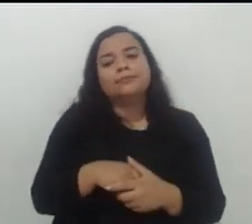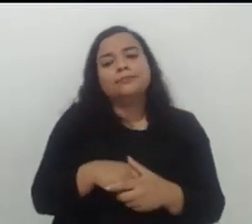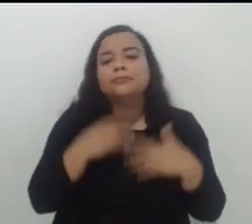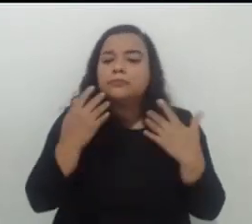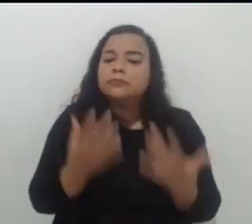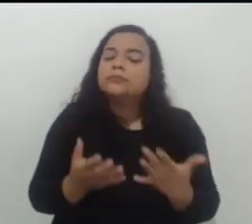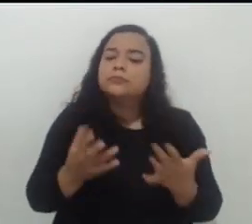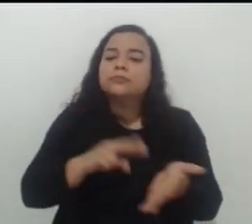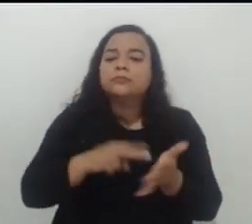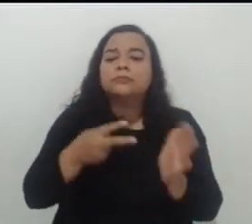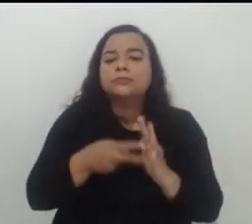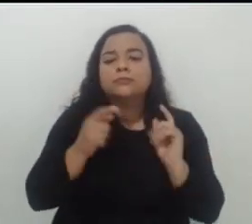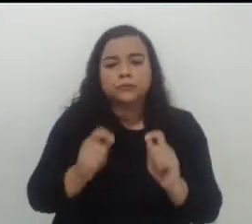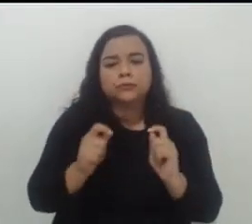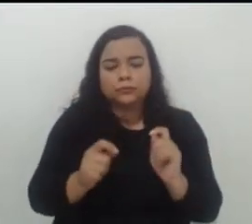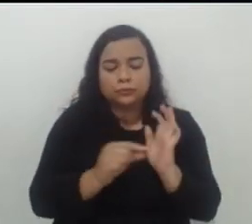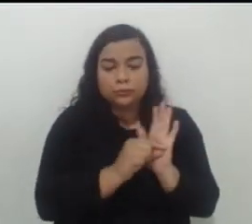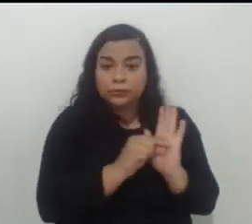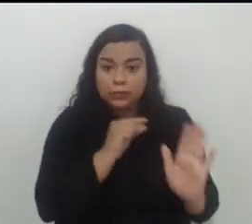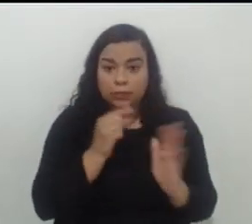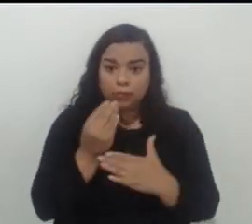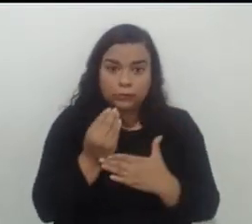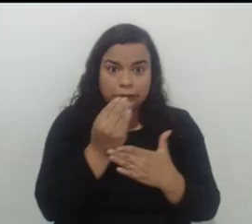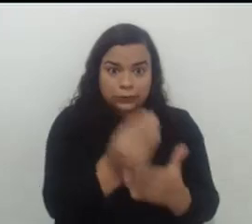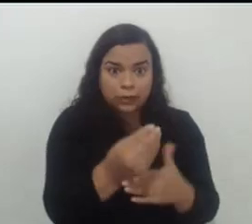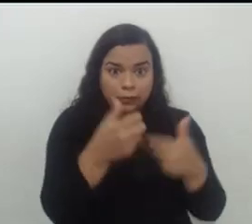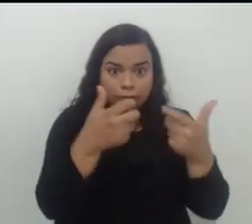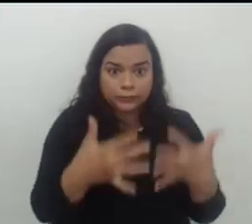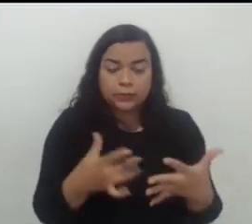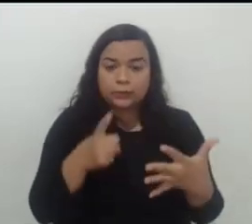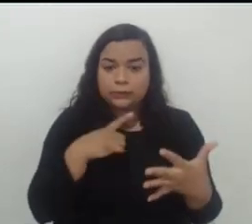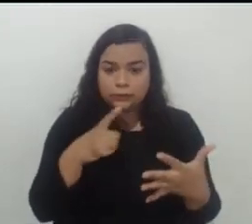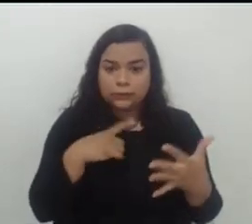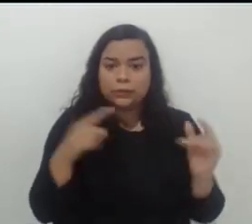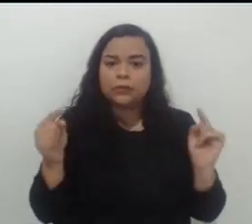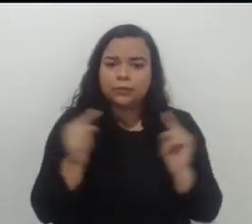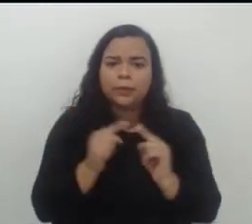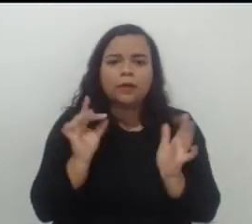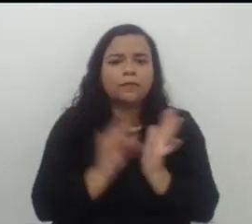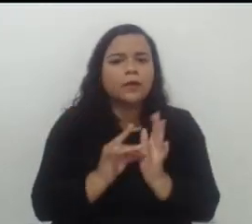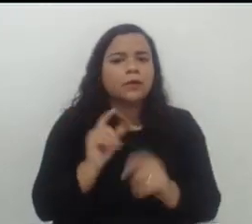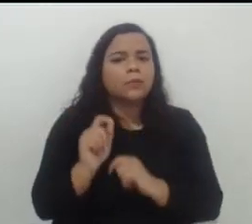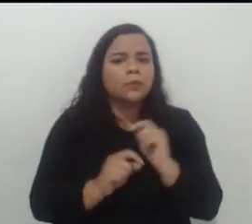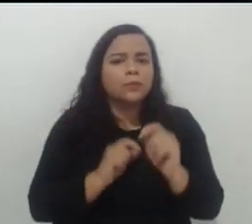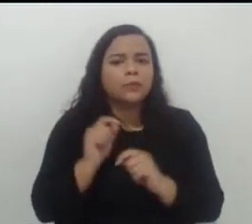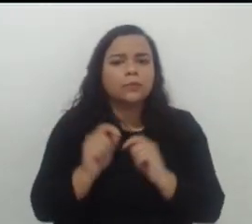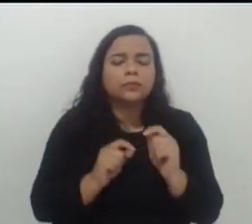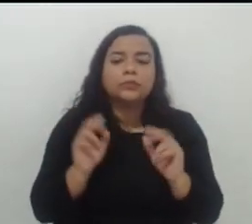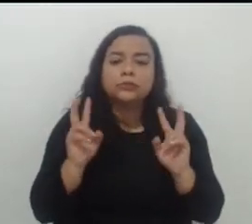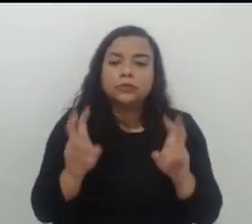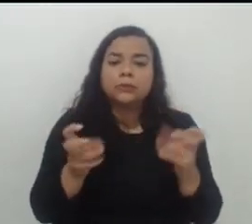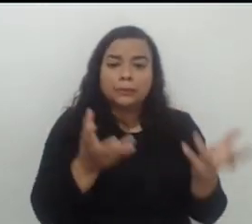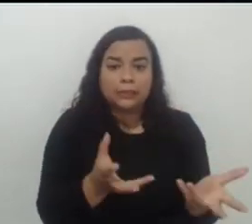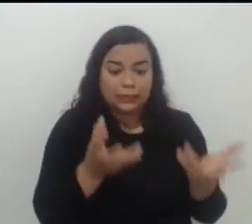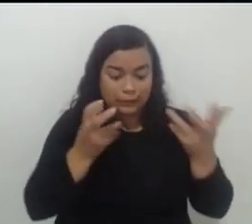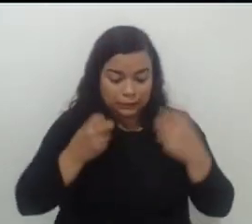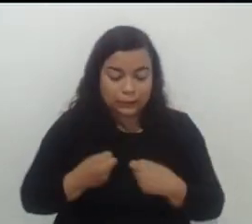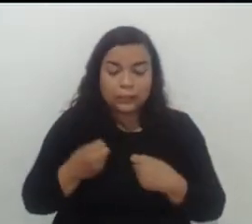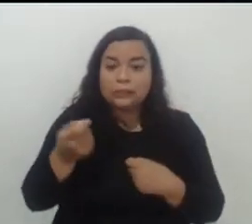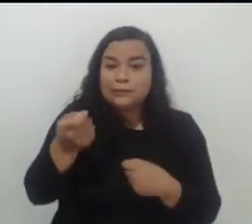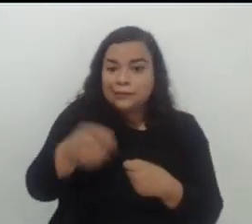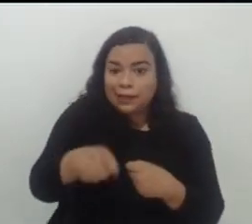Ocorre que esse termo de entrega mencionado no acordo corresponde, na verdade, ao recebimento das chaves